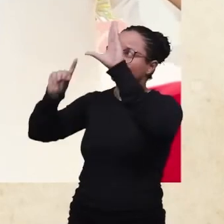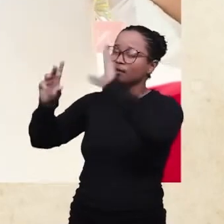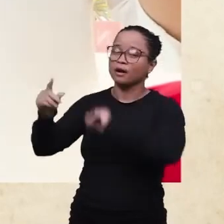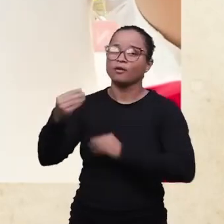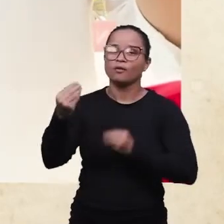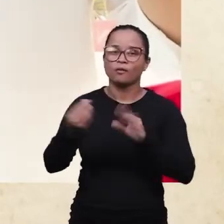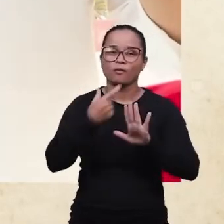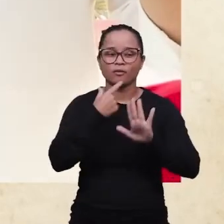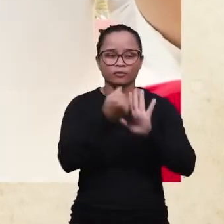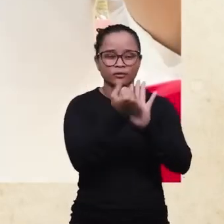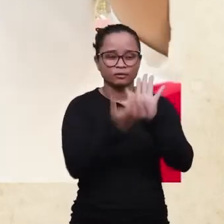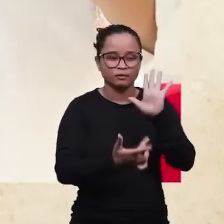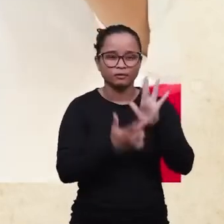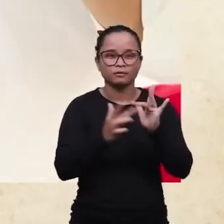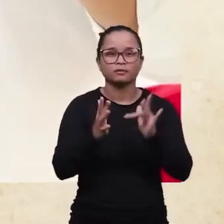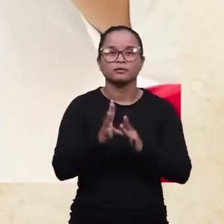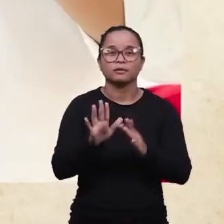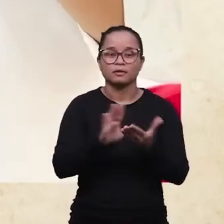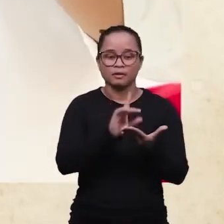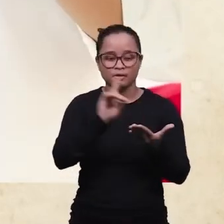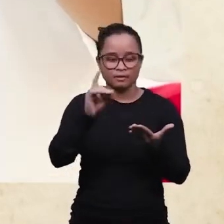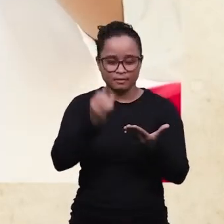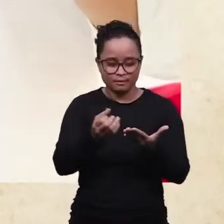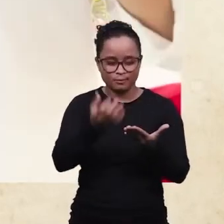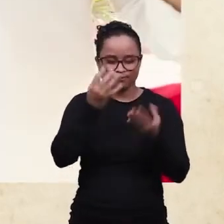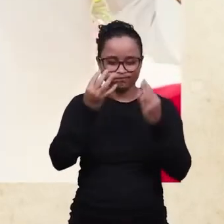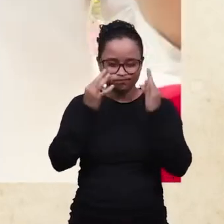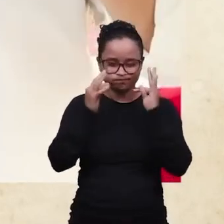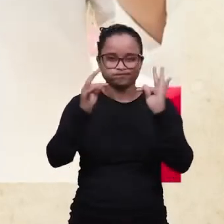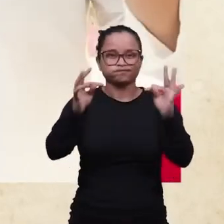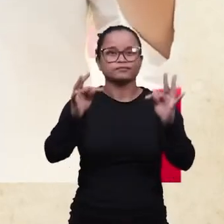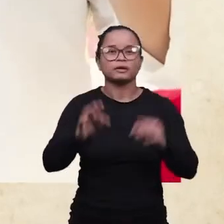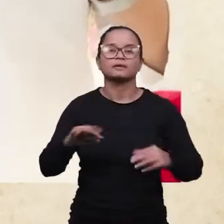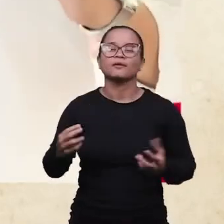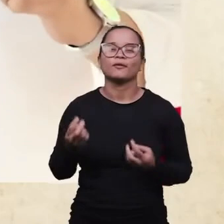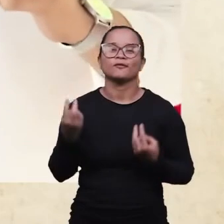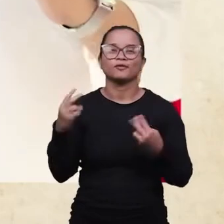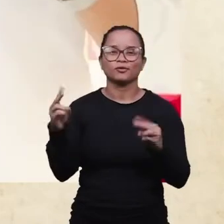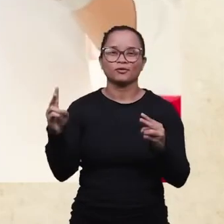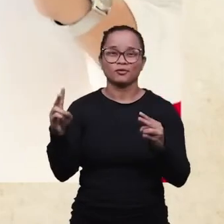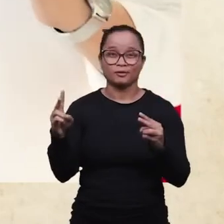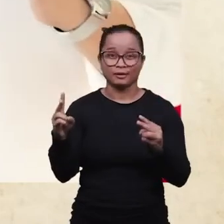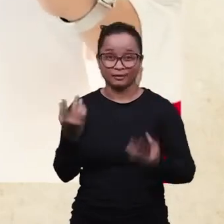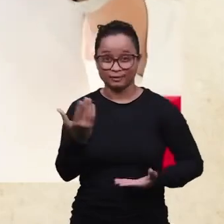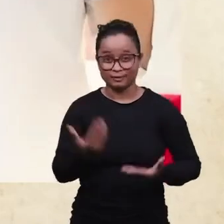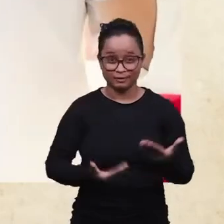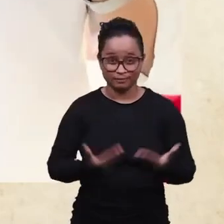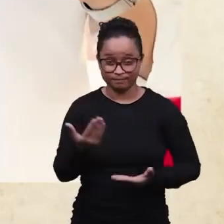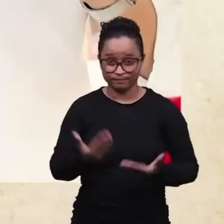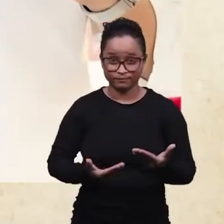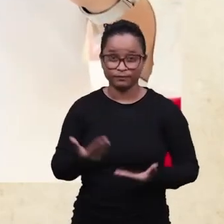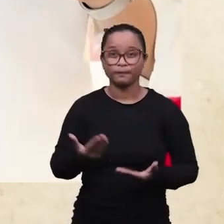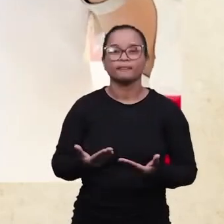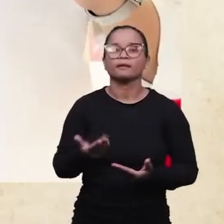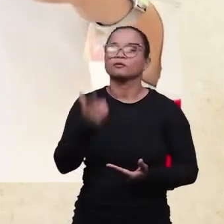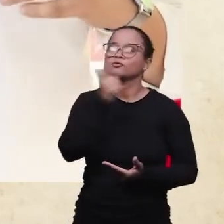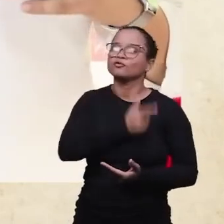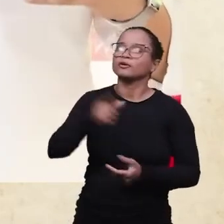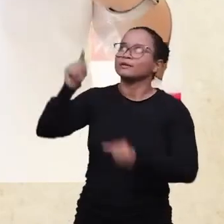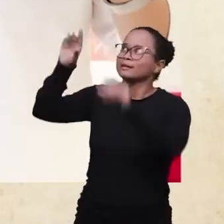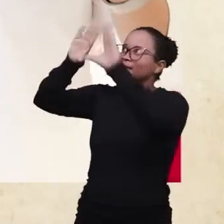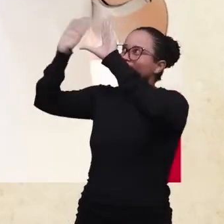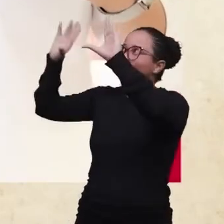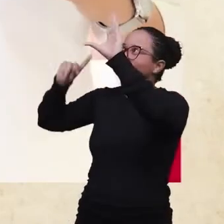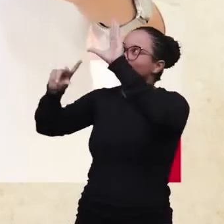pelo sangue do Cordeiro e pela palavra do seu testemunho. A grande vitória do jovem, da igreja, vai ser